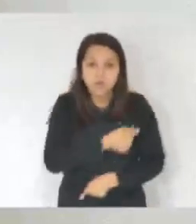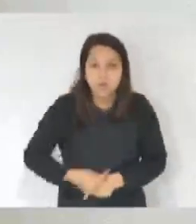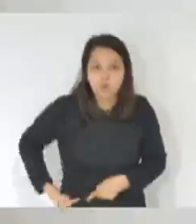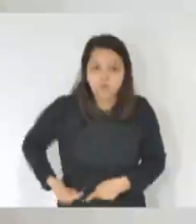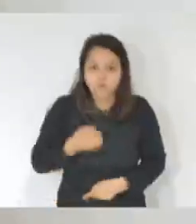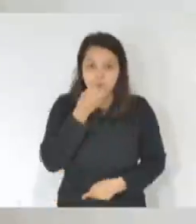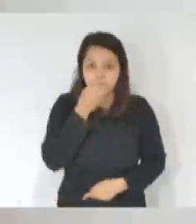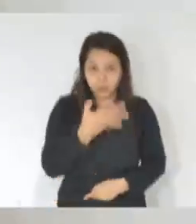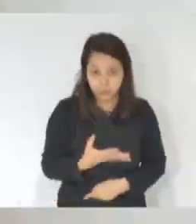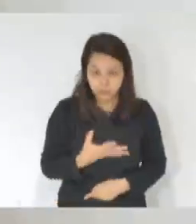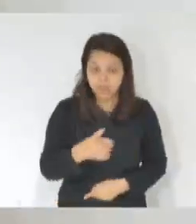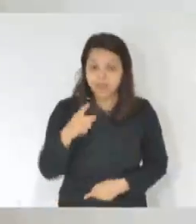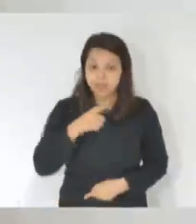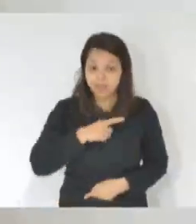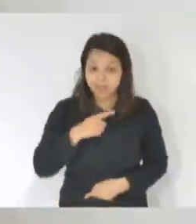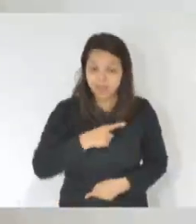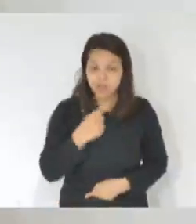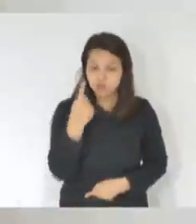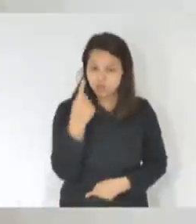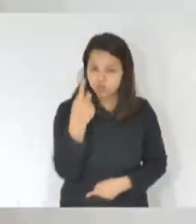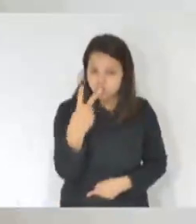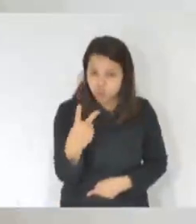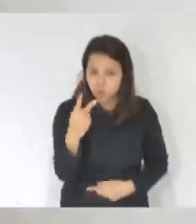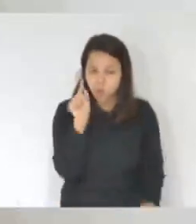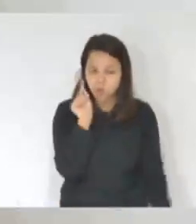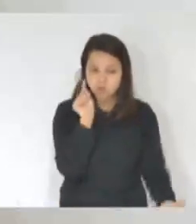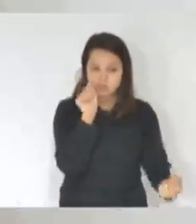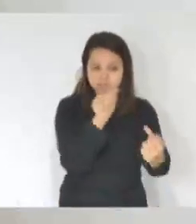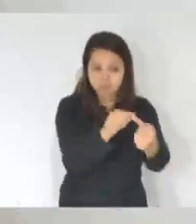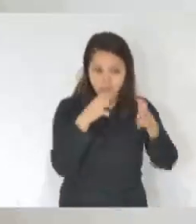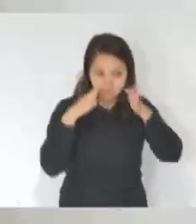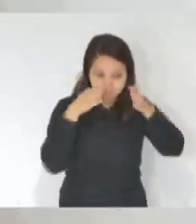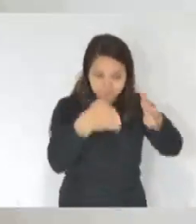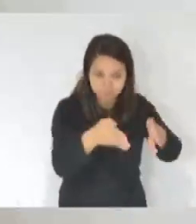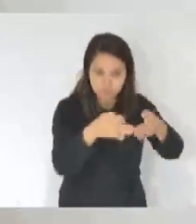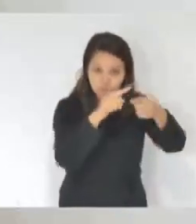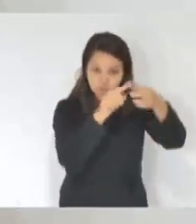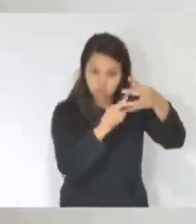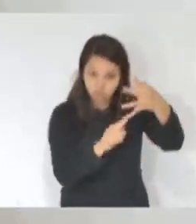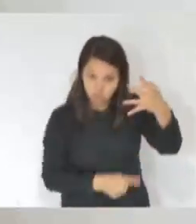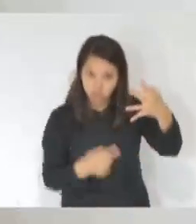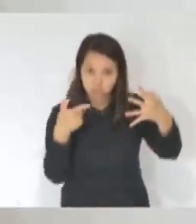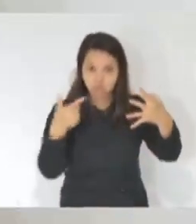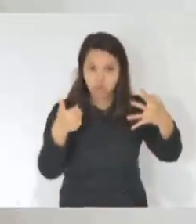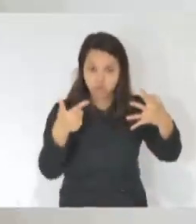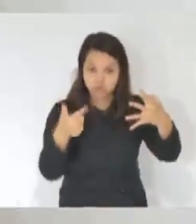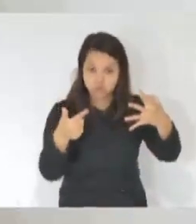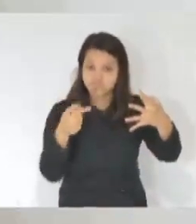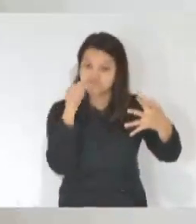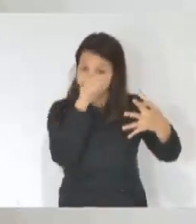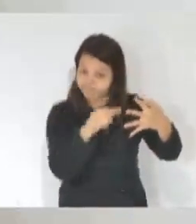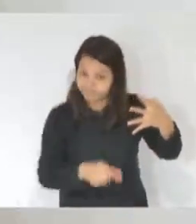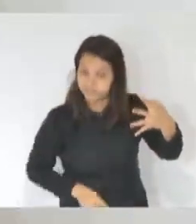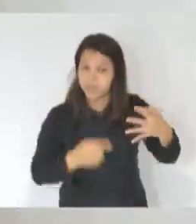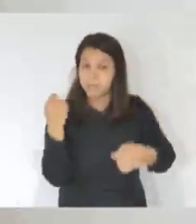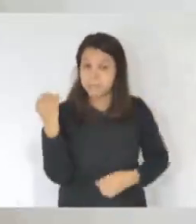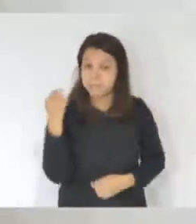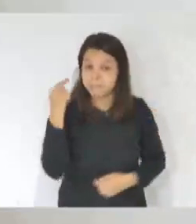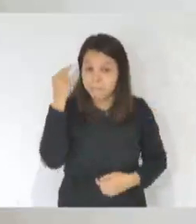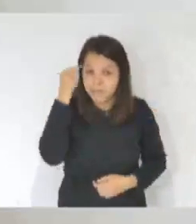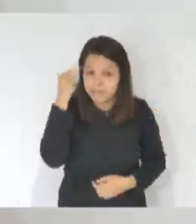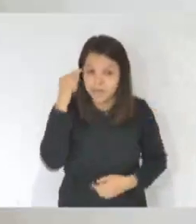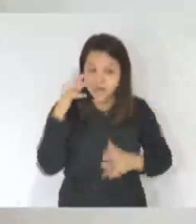traçadas. Nesse, vale debruçar. Nesse, vale pensar, sim, as quatro grandes práticas